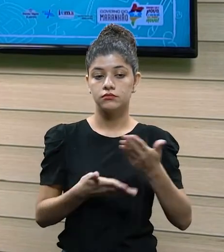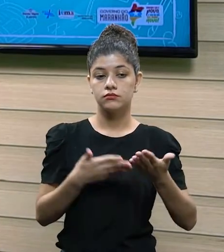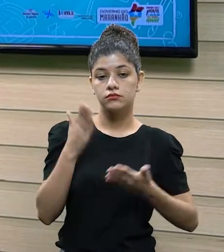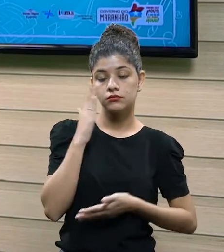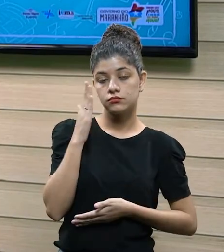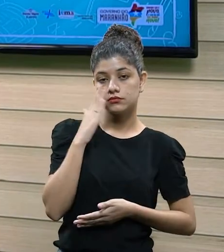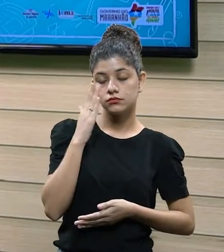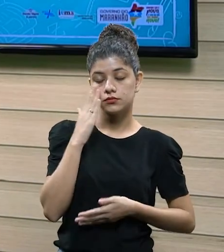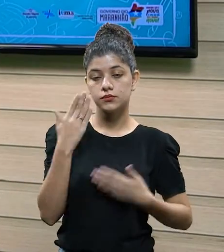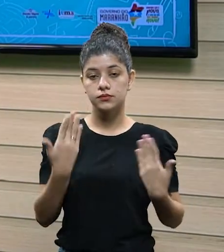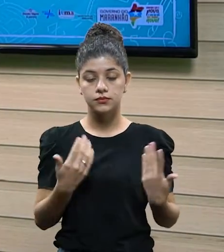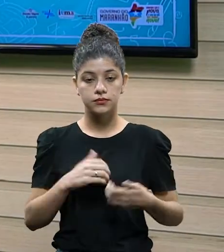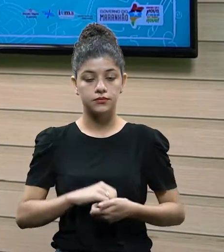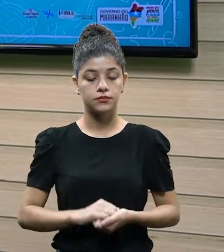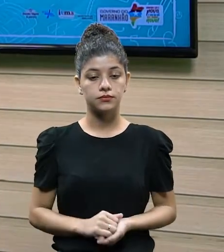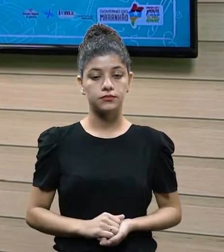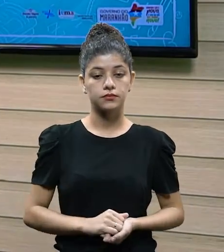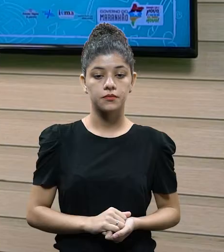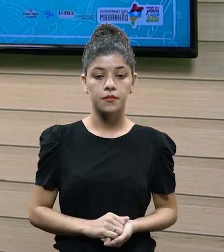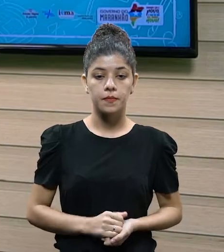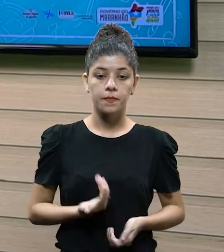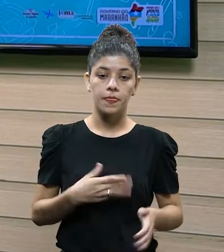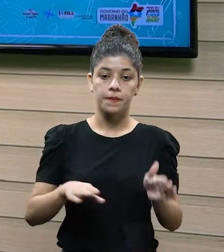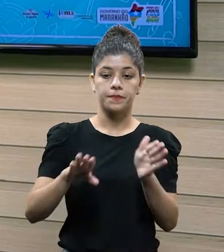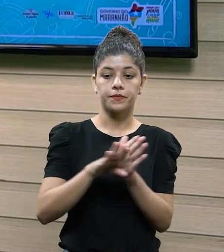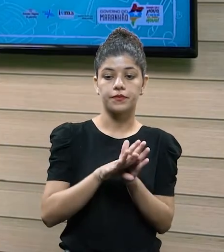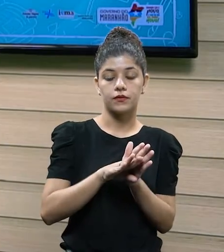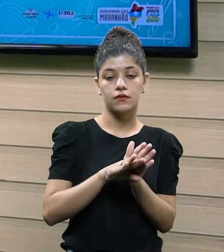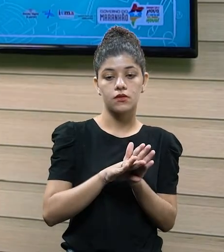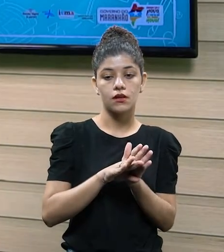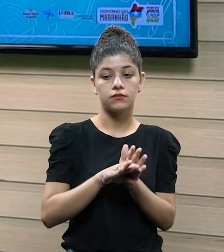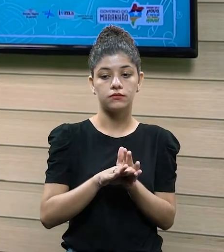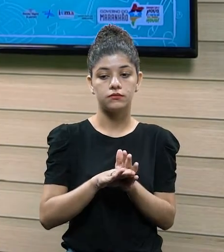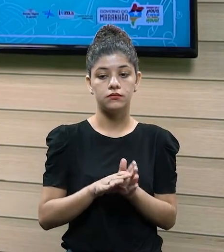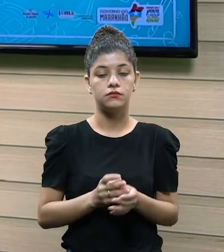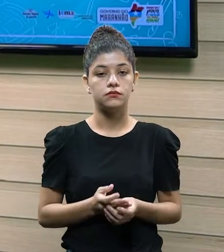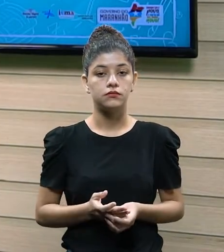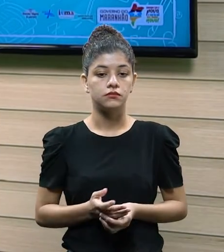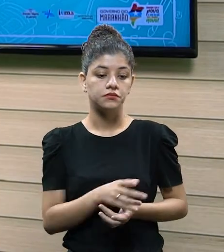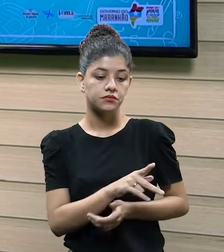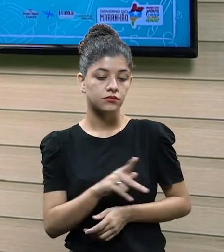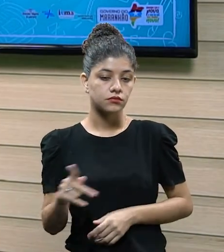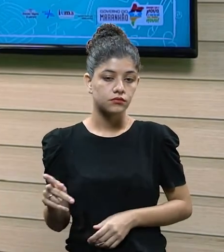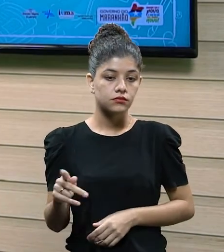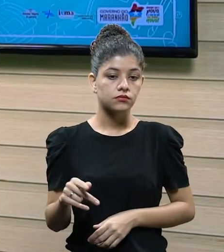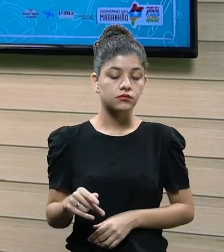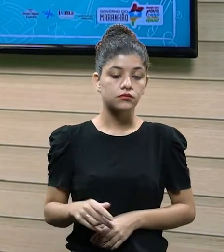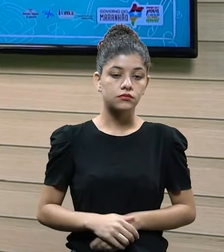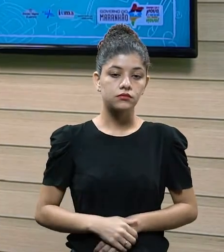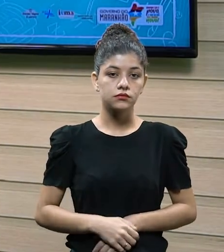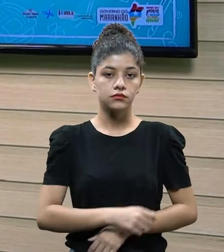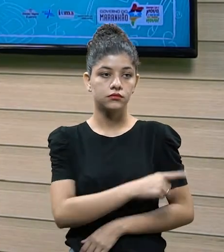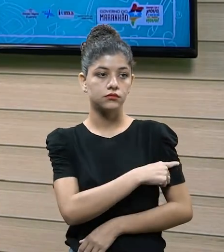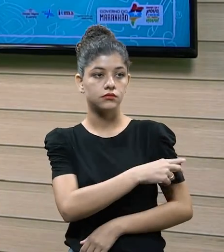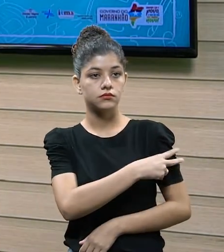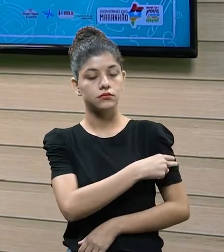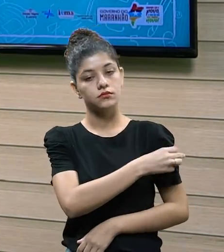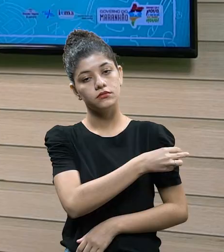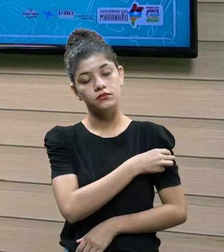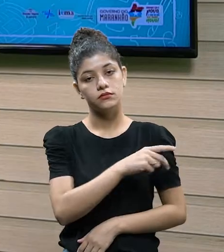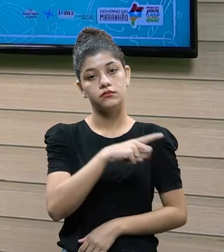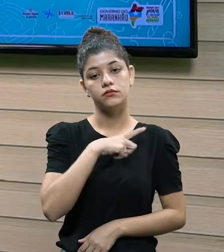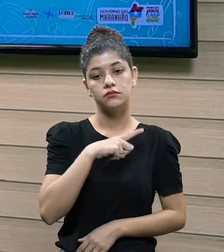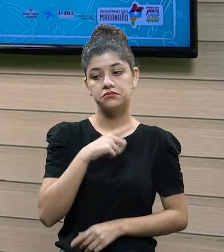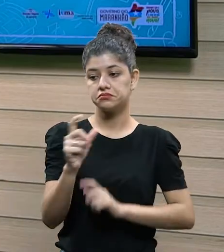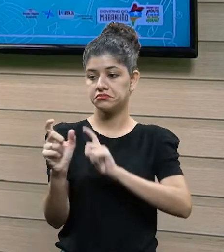importante entender quem é o emissor e quem é o receptor. Não adianta eu chegar, vamos supor, seja professor do ensino fundamental, e